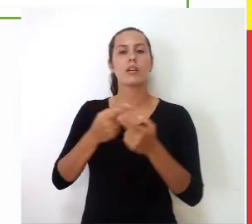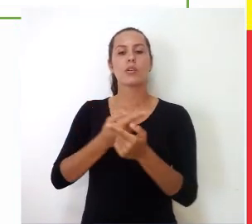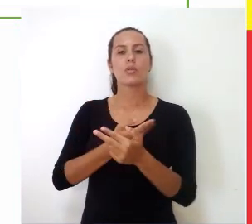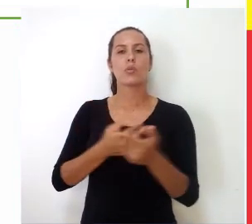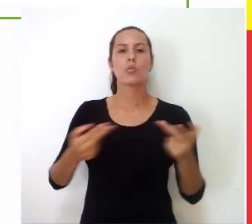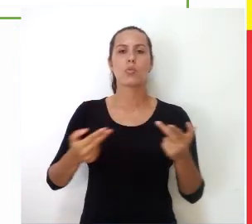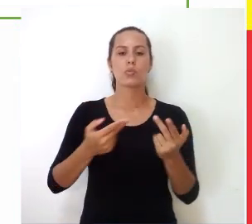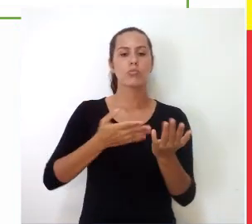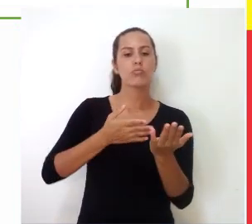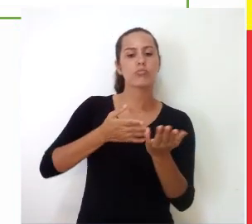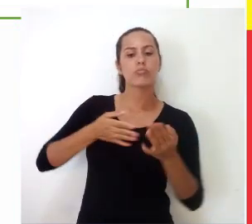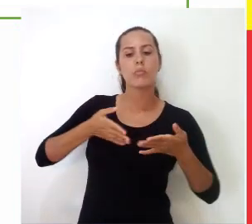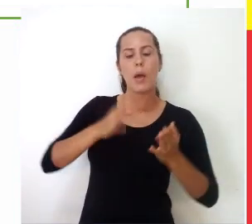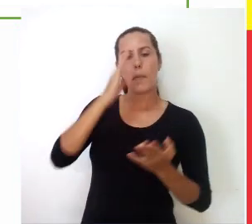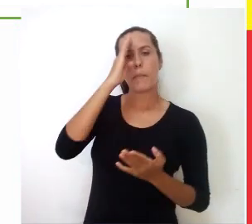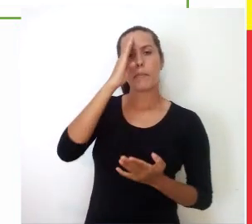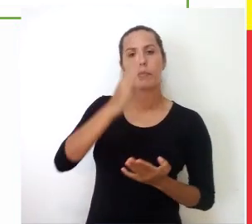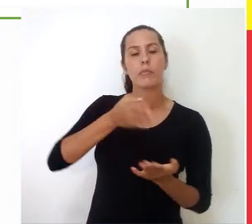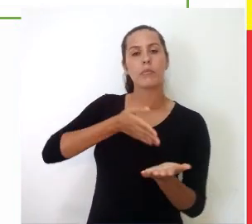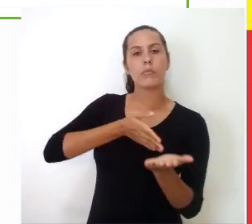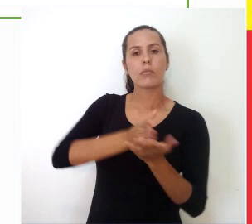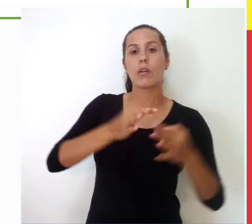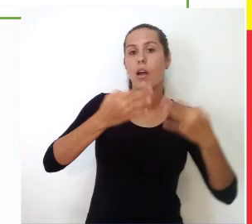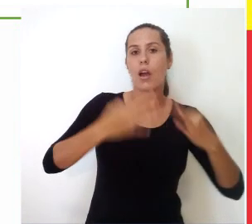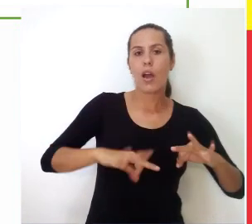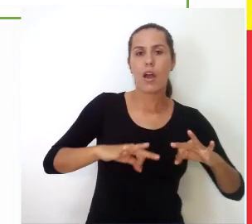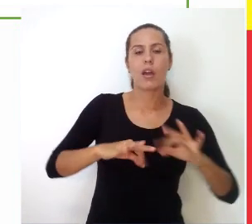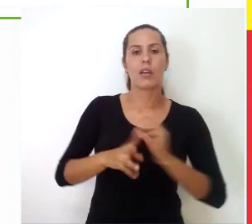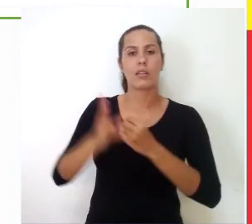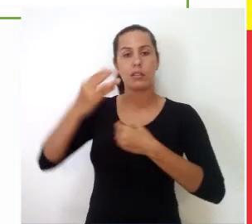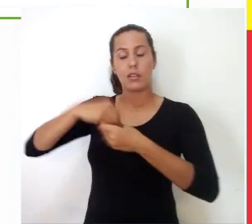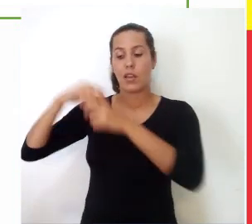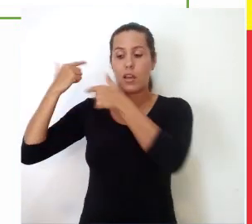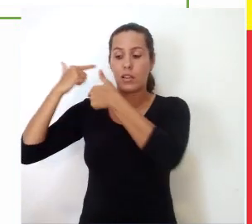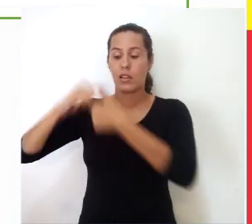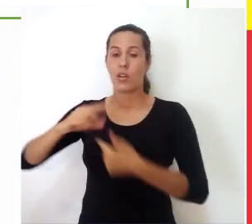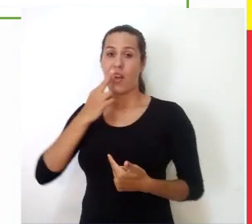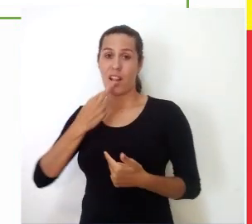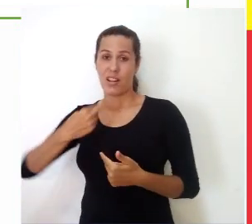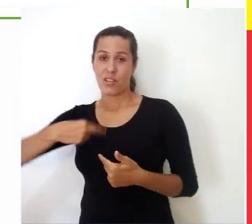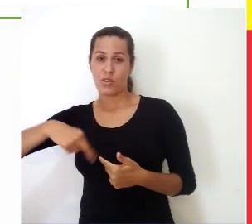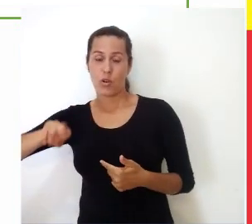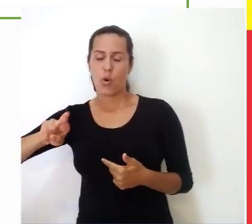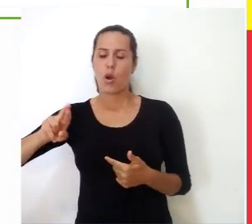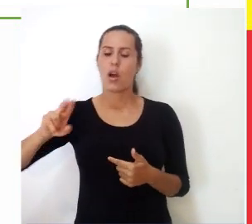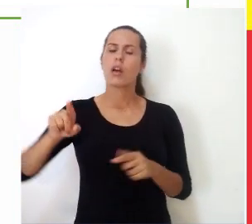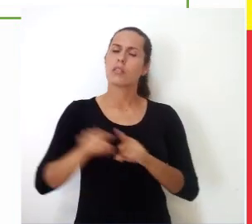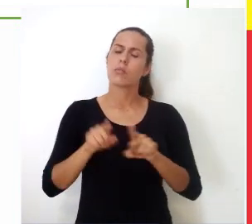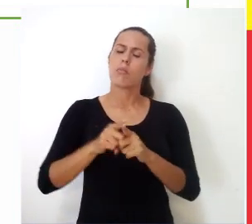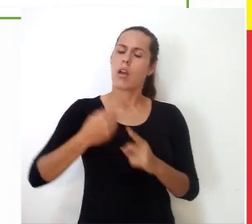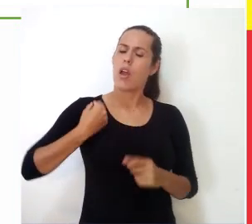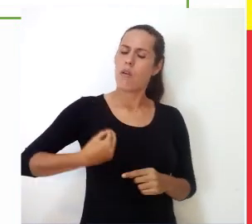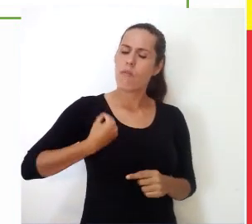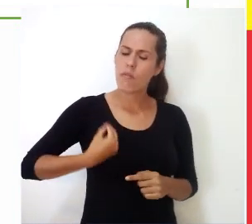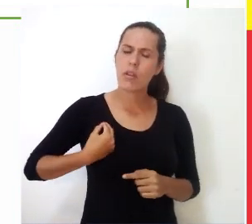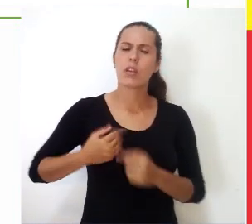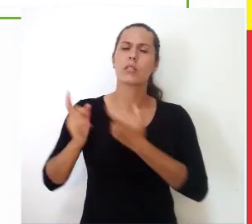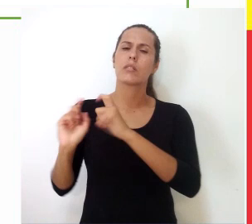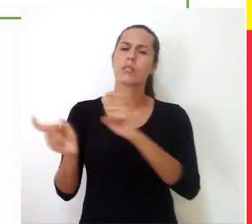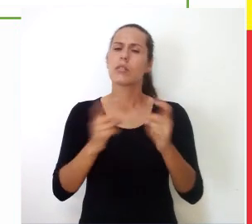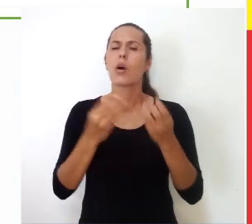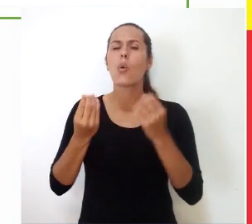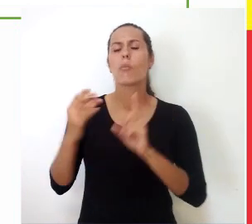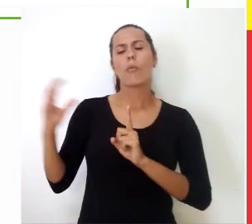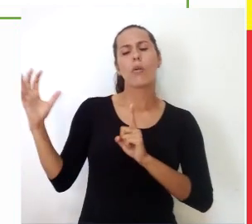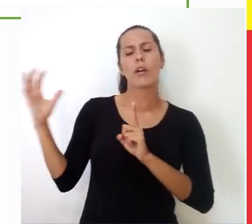diferentes tradições religiosas e filosóficas da vida, discutindo como podem